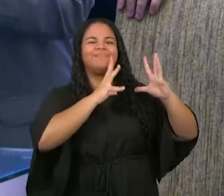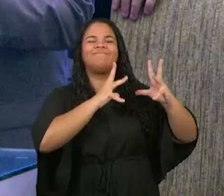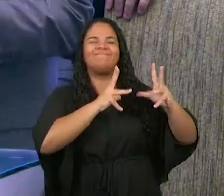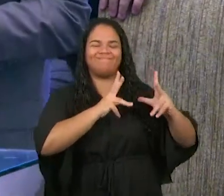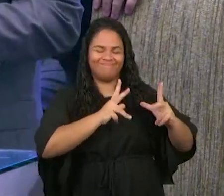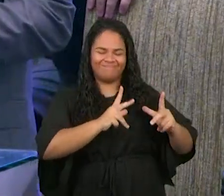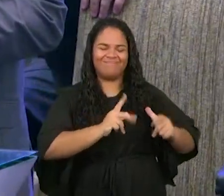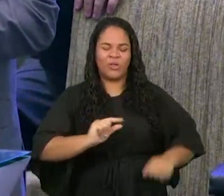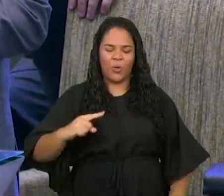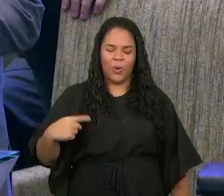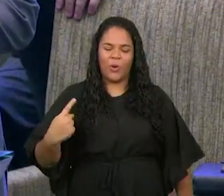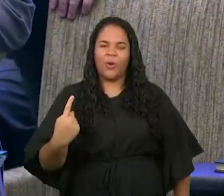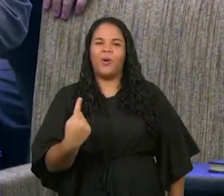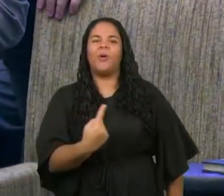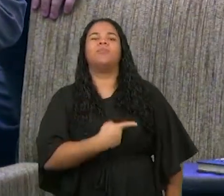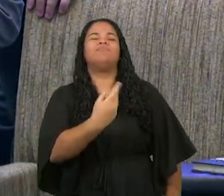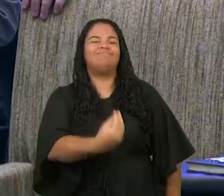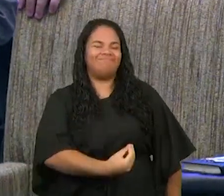Torna,